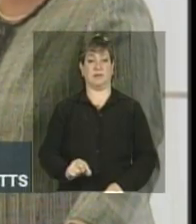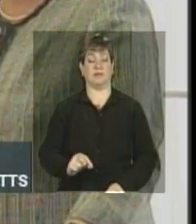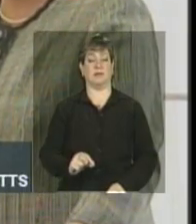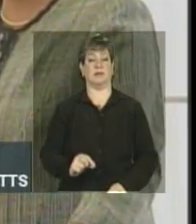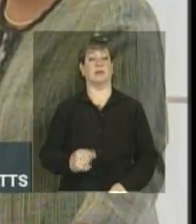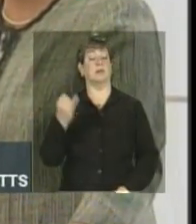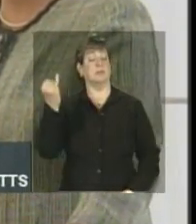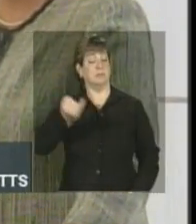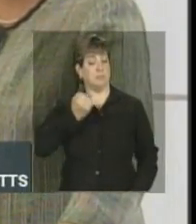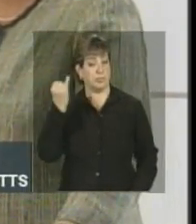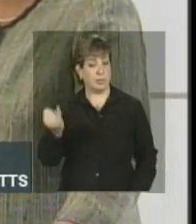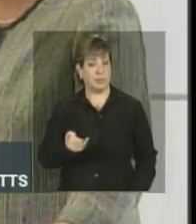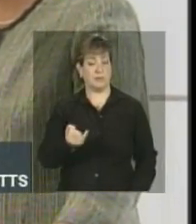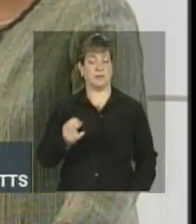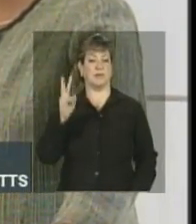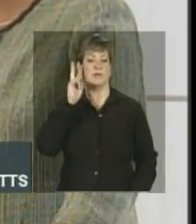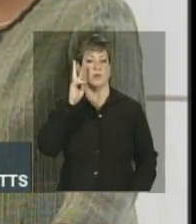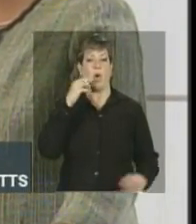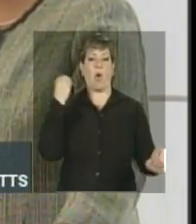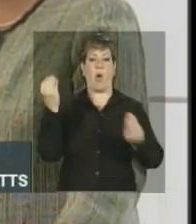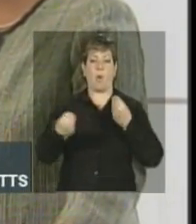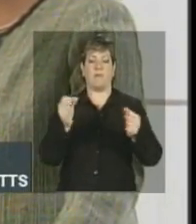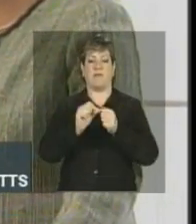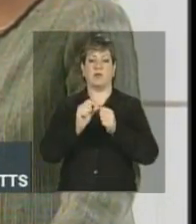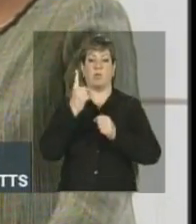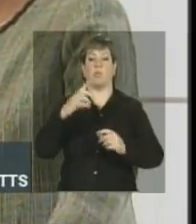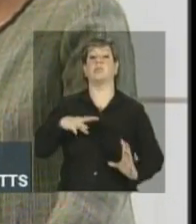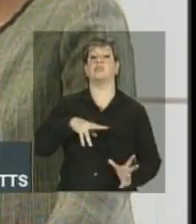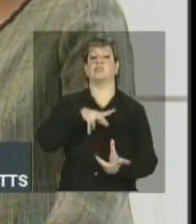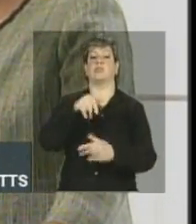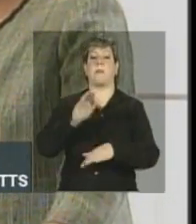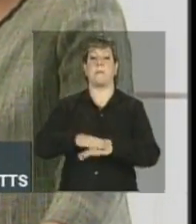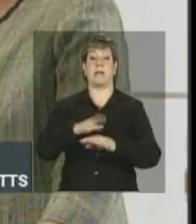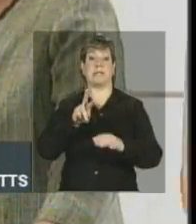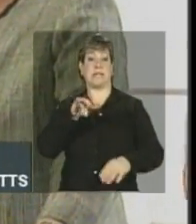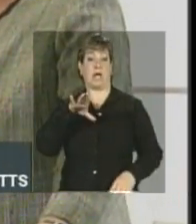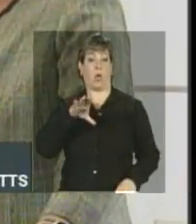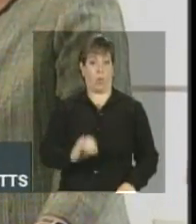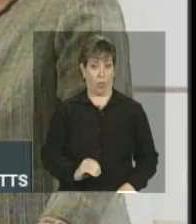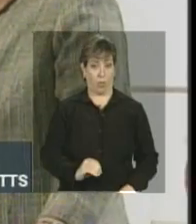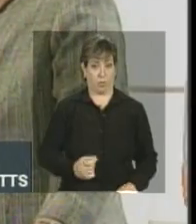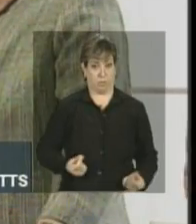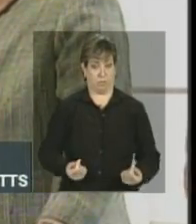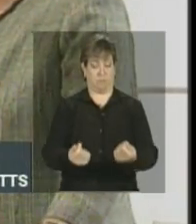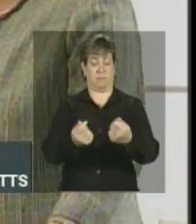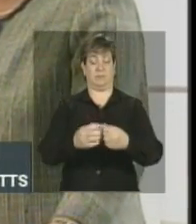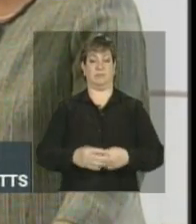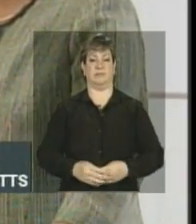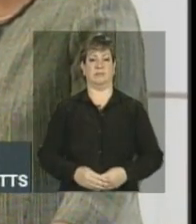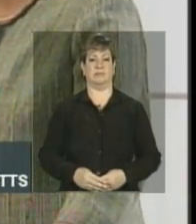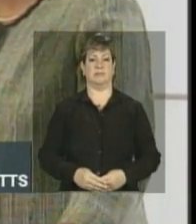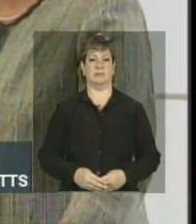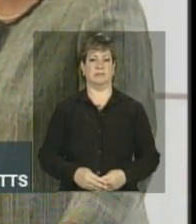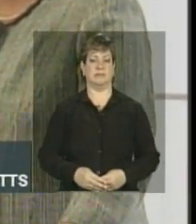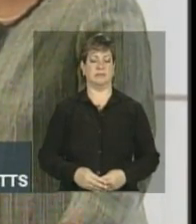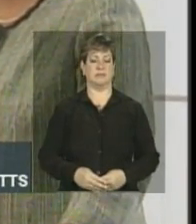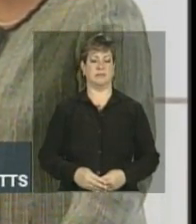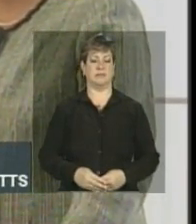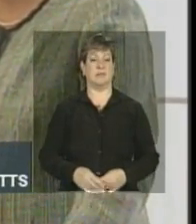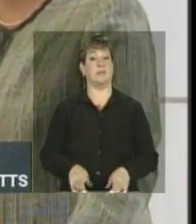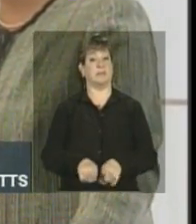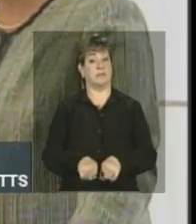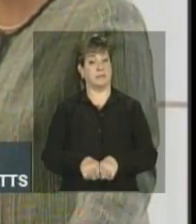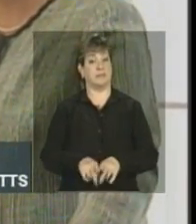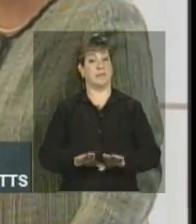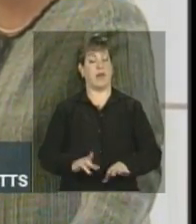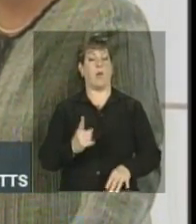importará tanto no sentido da construção de um mundo mais rico, will indeed make a difference to the ultimate efforts of building a richer world, mas também